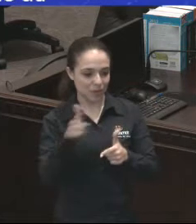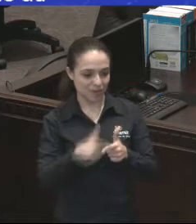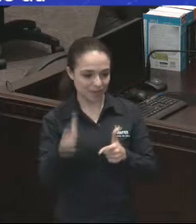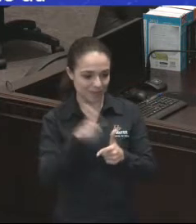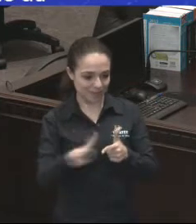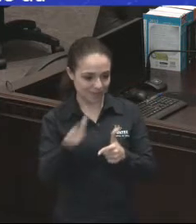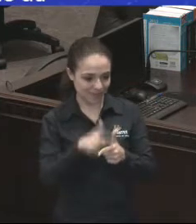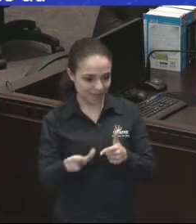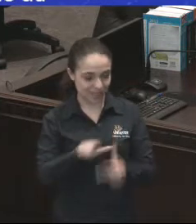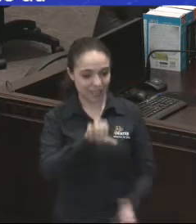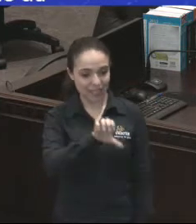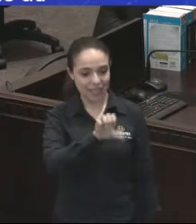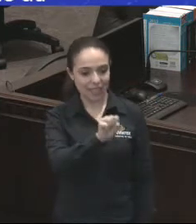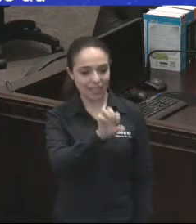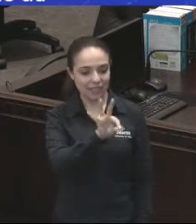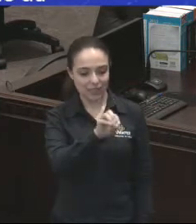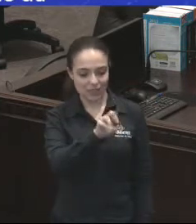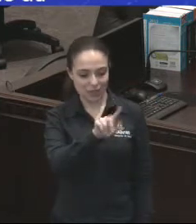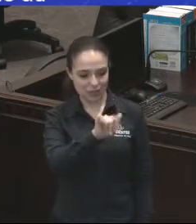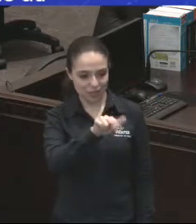Os estrogênios são os mais